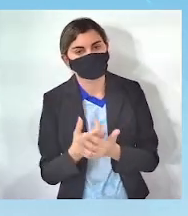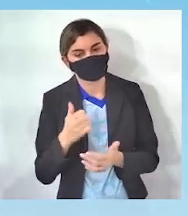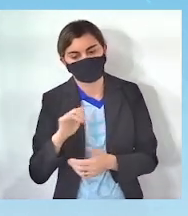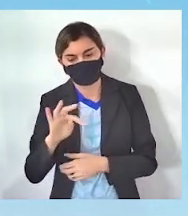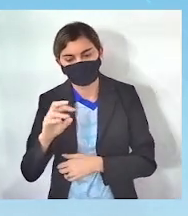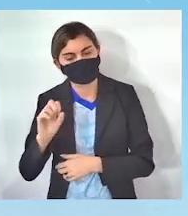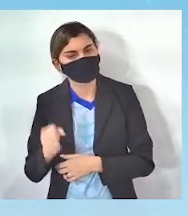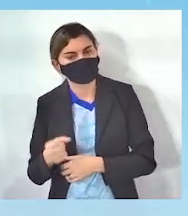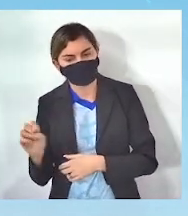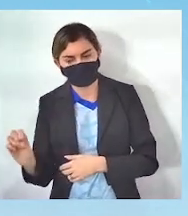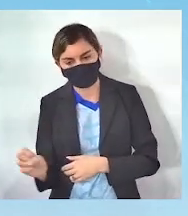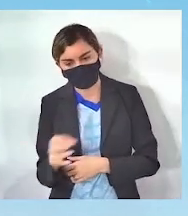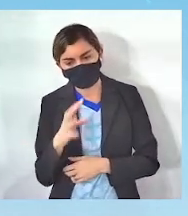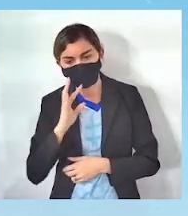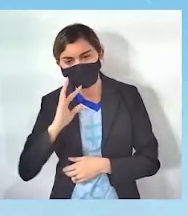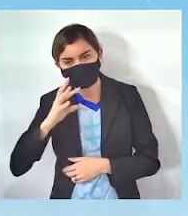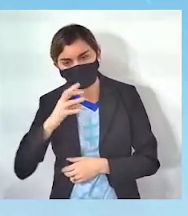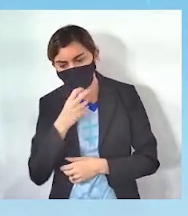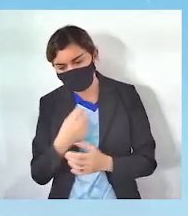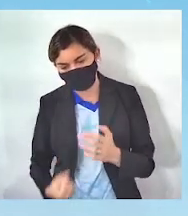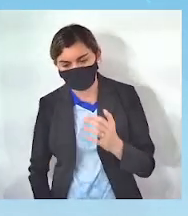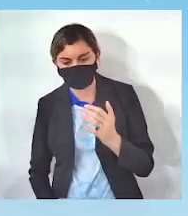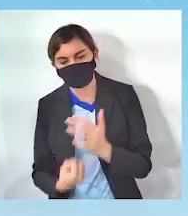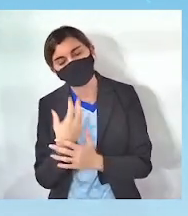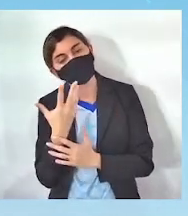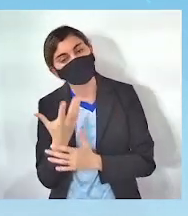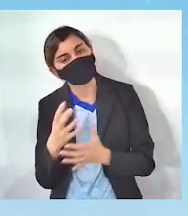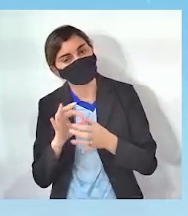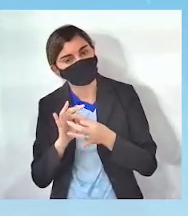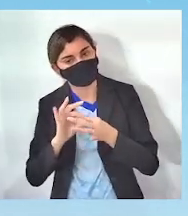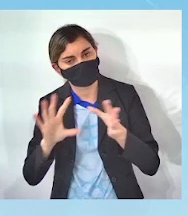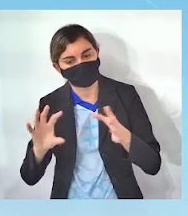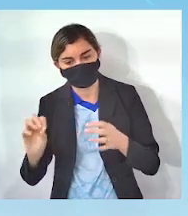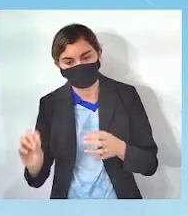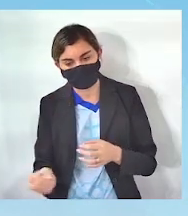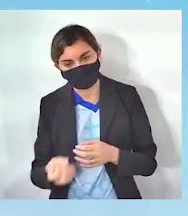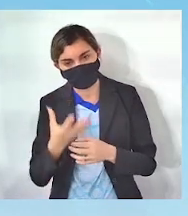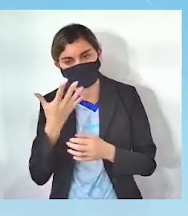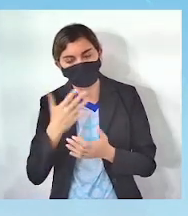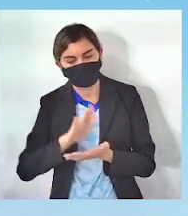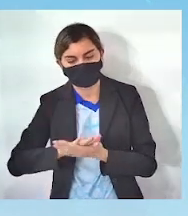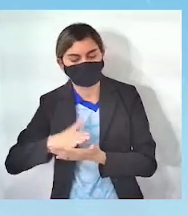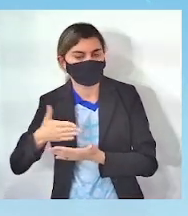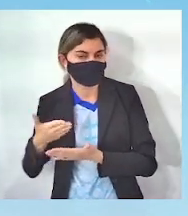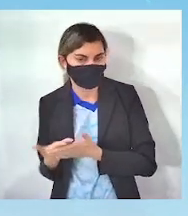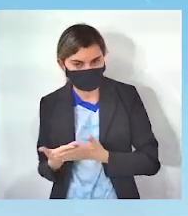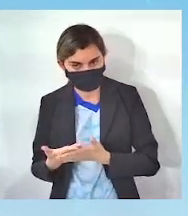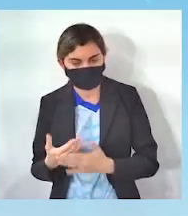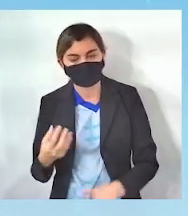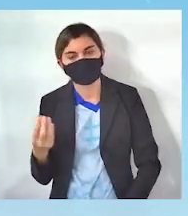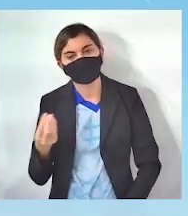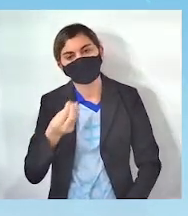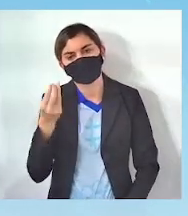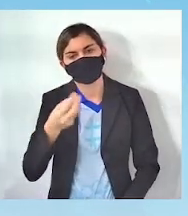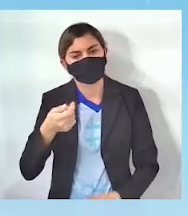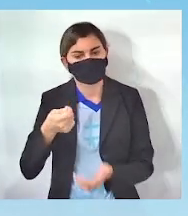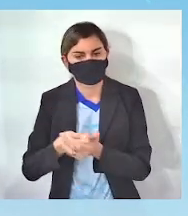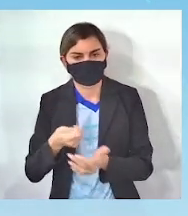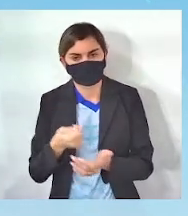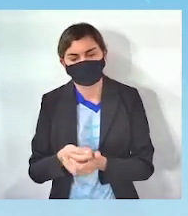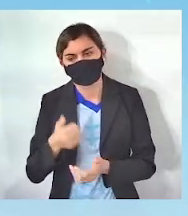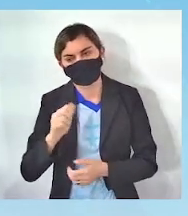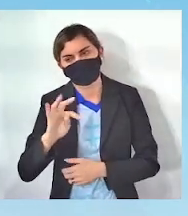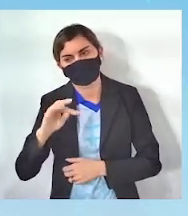átomos, novos conhecimentos foram surgindo e nos permitindo aí ter uma nova interpretação de como deve ser o